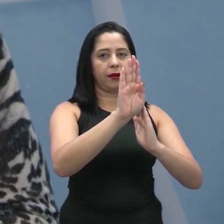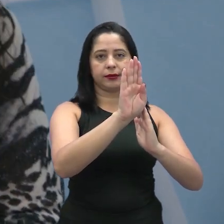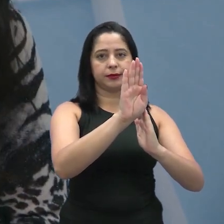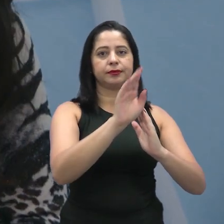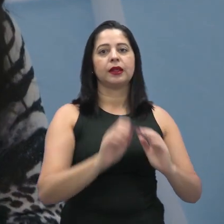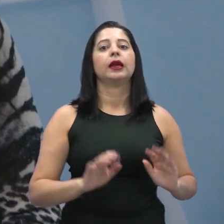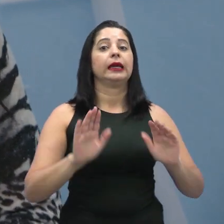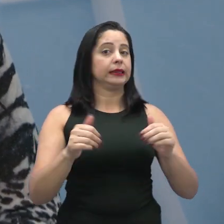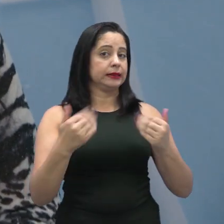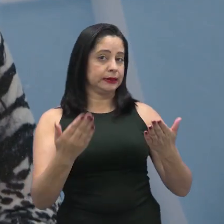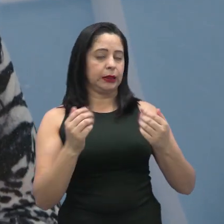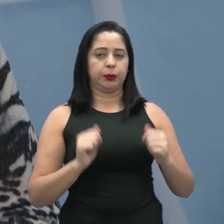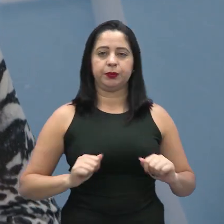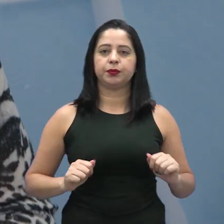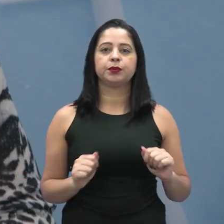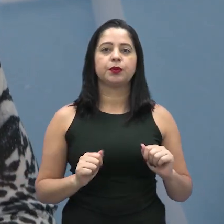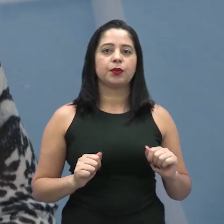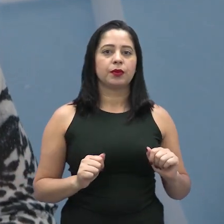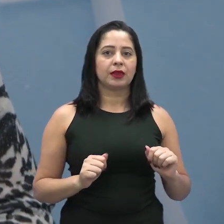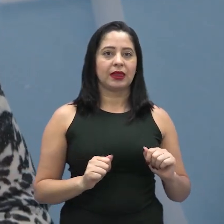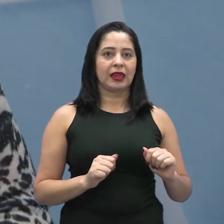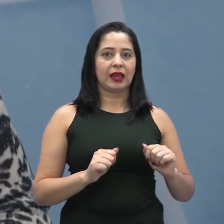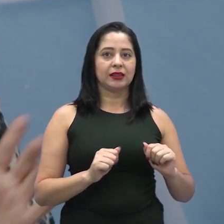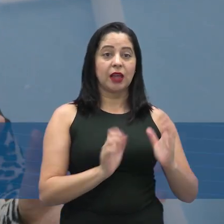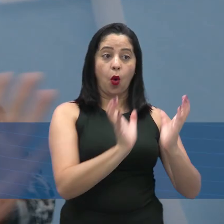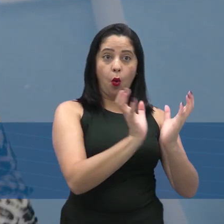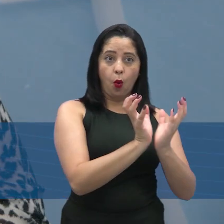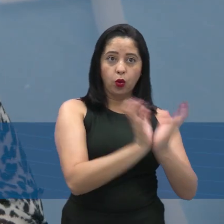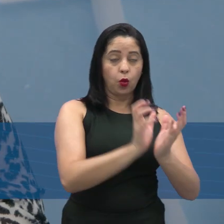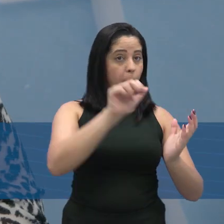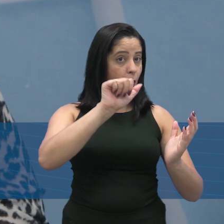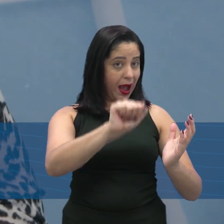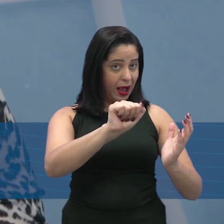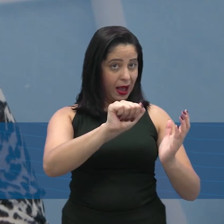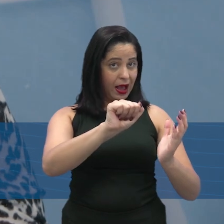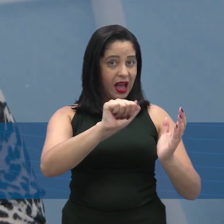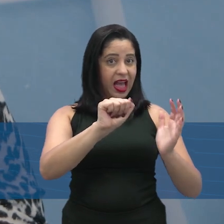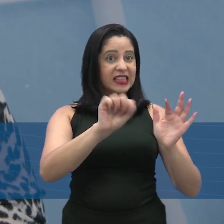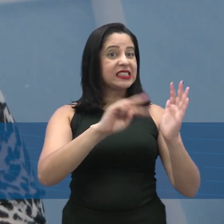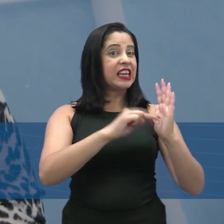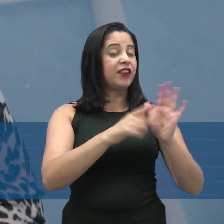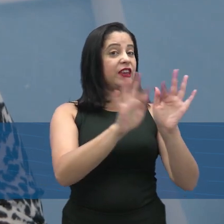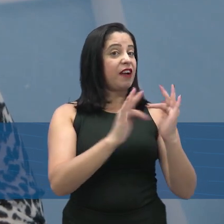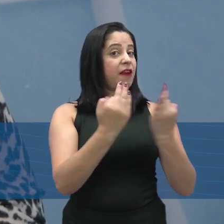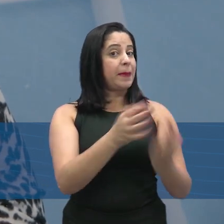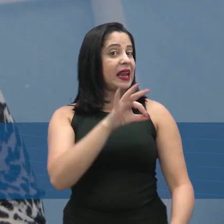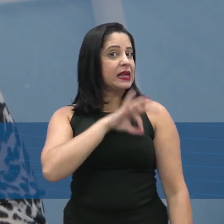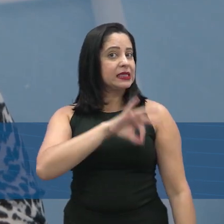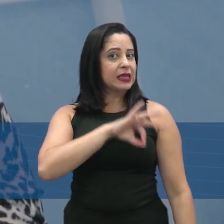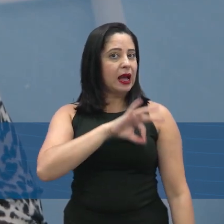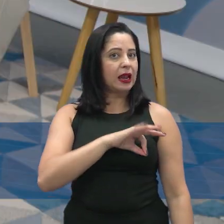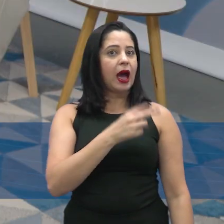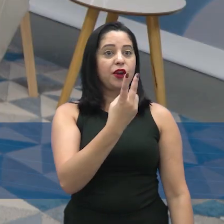então esses números. Olha só, a classe A são as famílias que ganham aí uma renda superior a